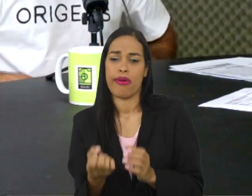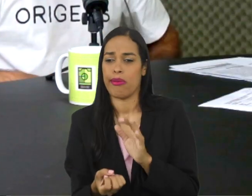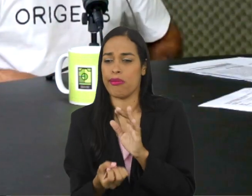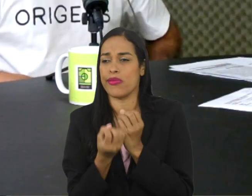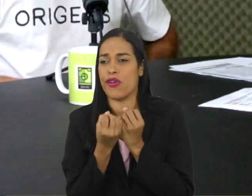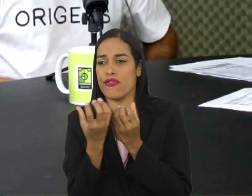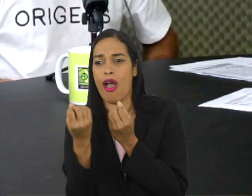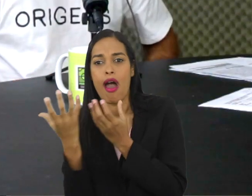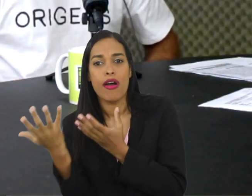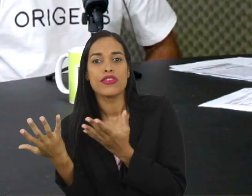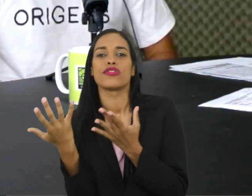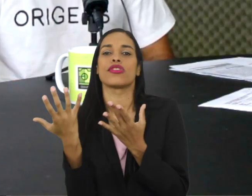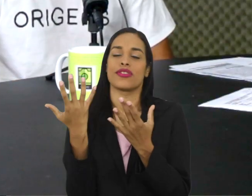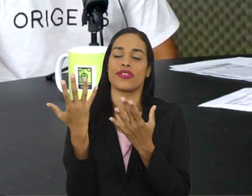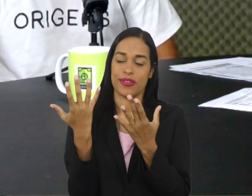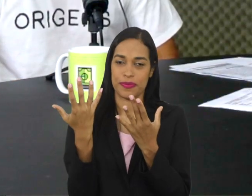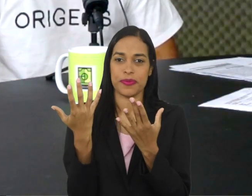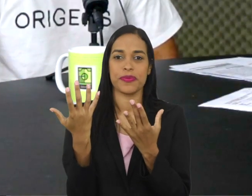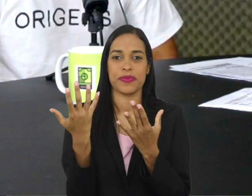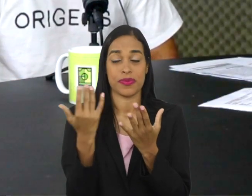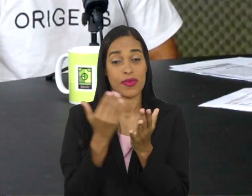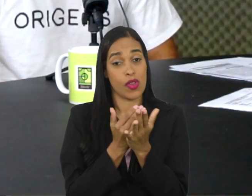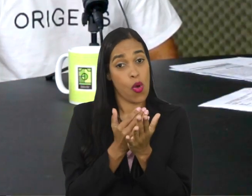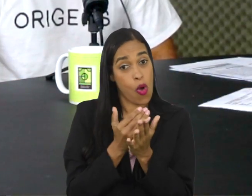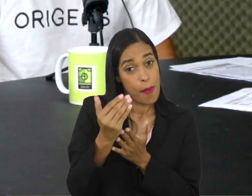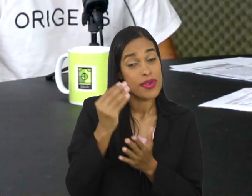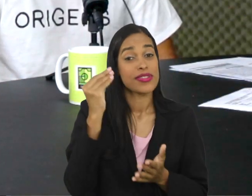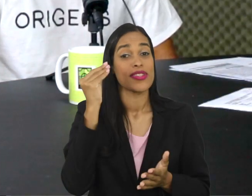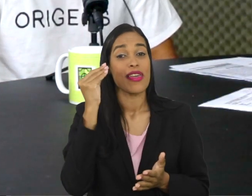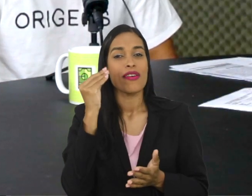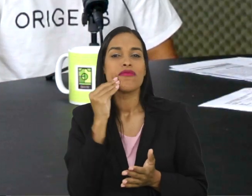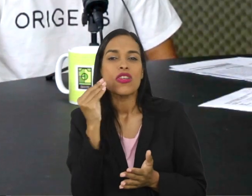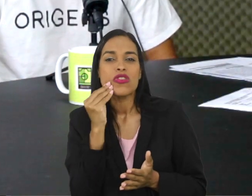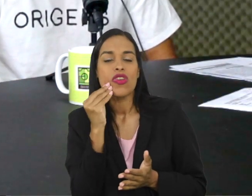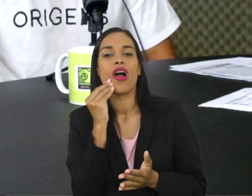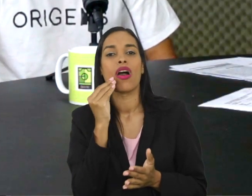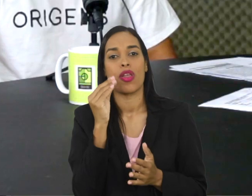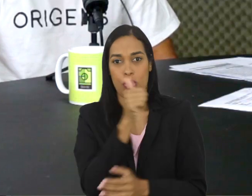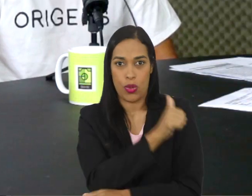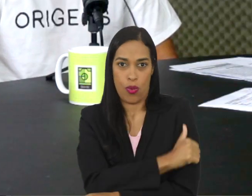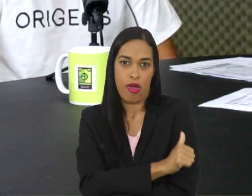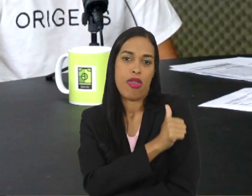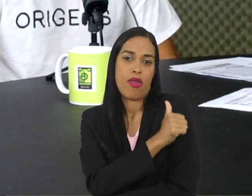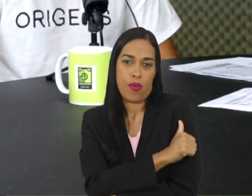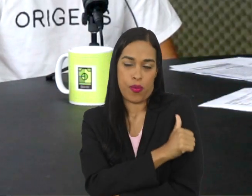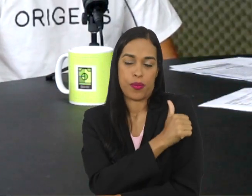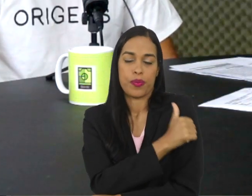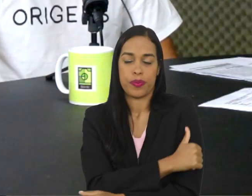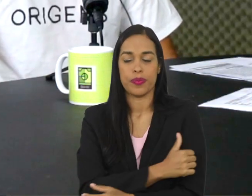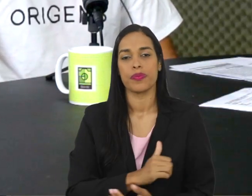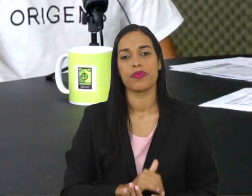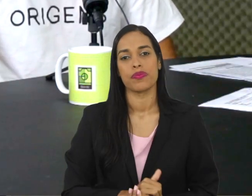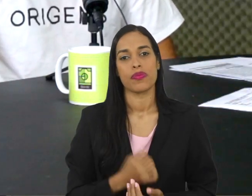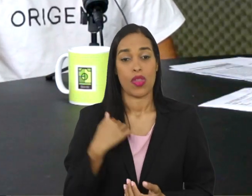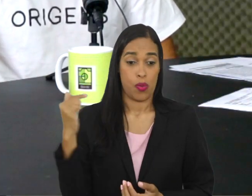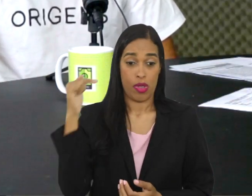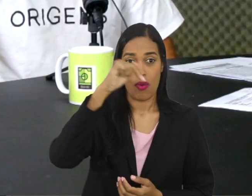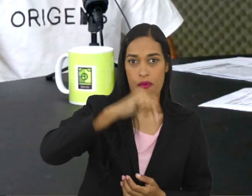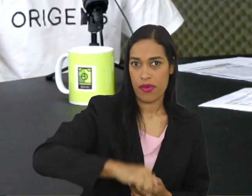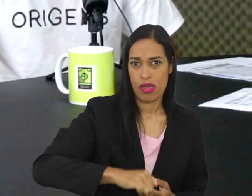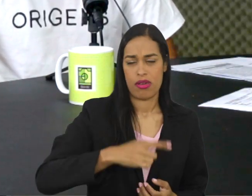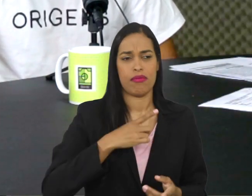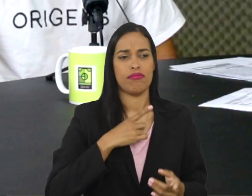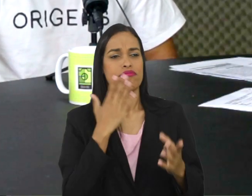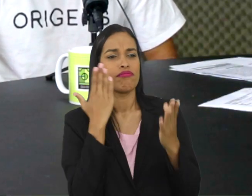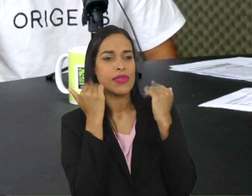mas digamos que eu comecei a experimentar mesmo no Rio de Janeiro. E quando eu vim pra cá, eu sabia